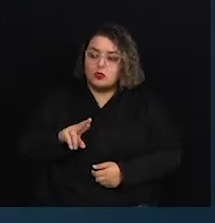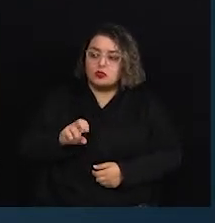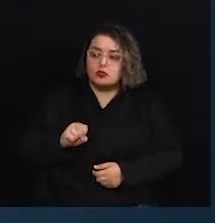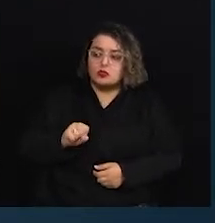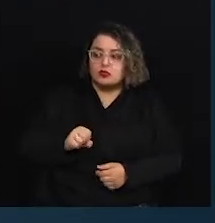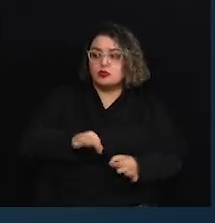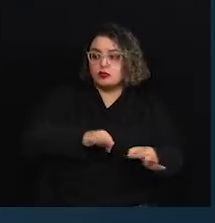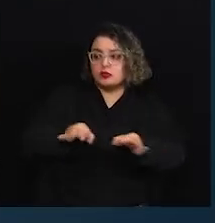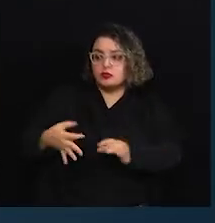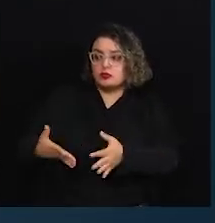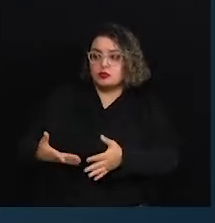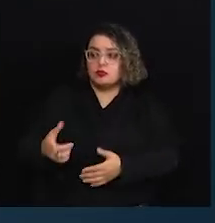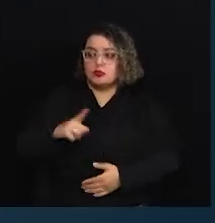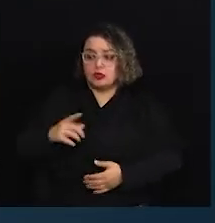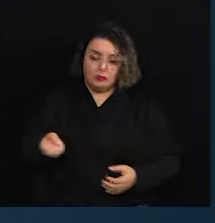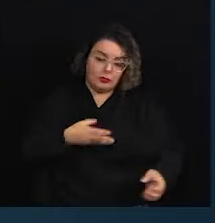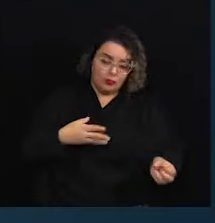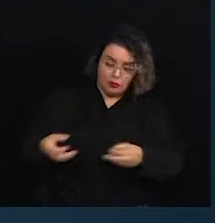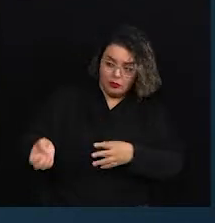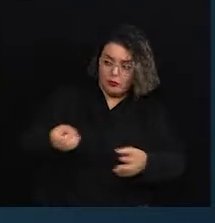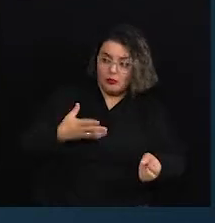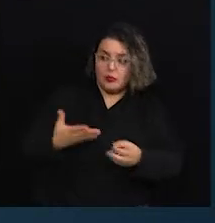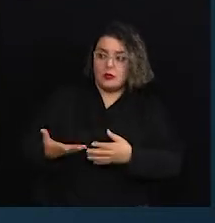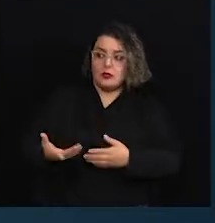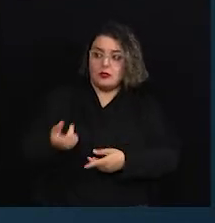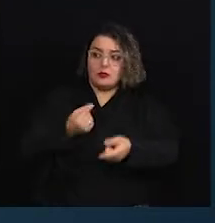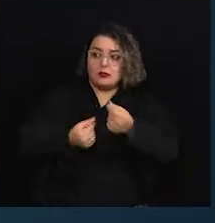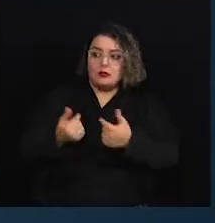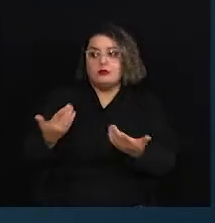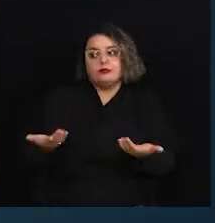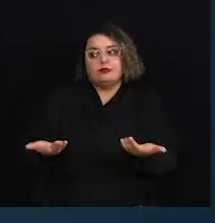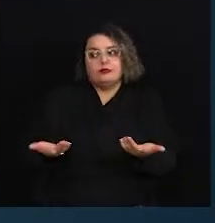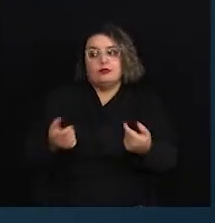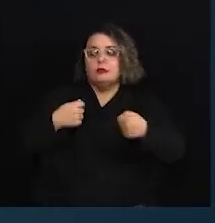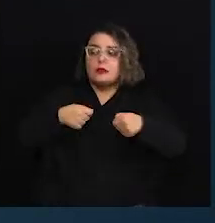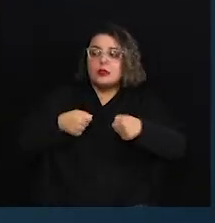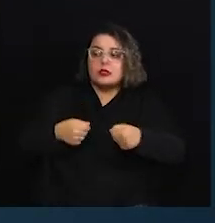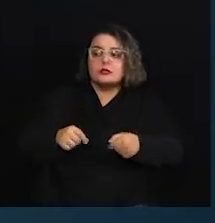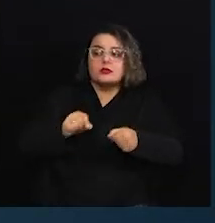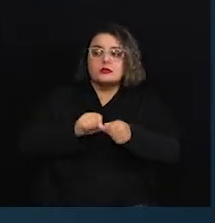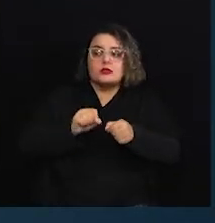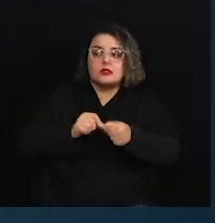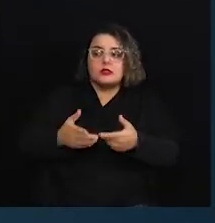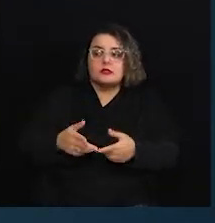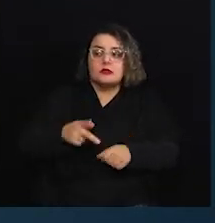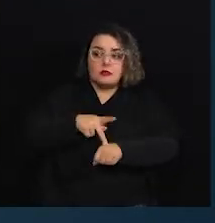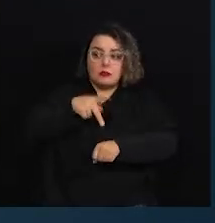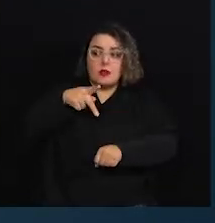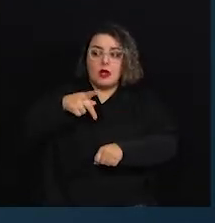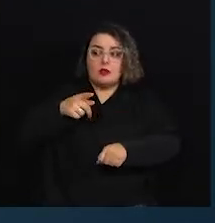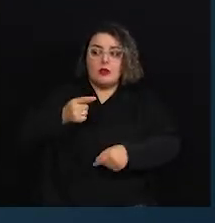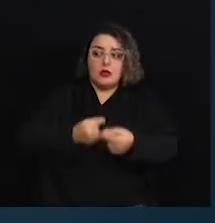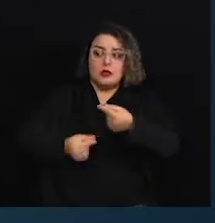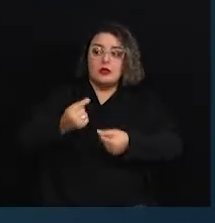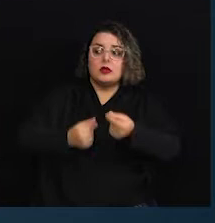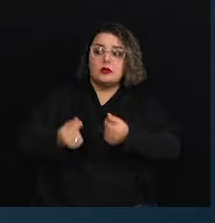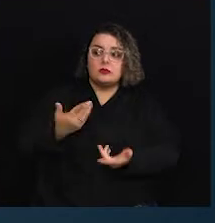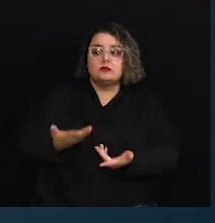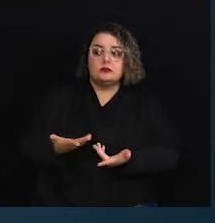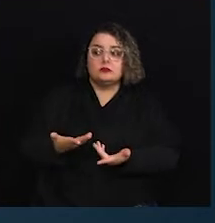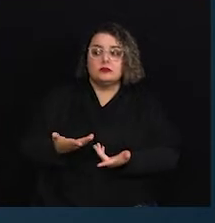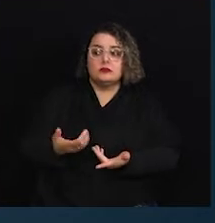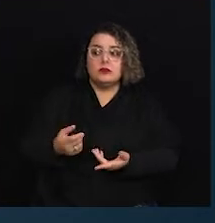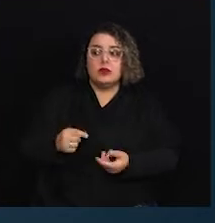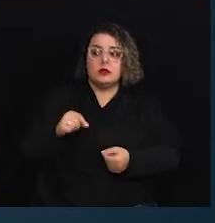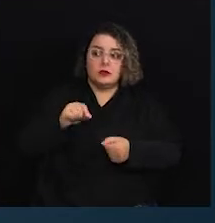questão da inovação, tinha a questão da parte de finanças, e eu falei, cara, eu preciso fazer uma pós-graduação em finanças. Não queria